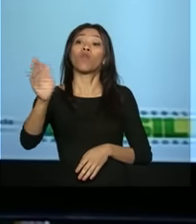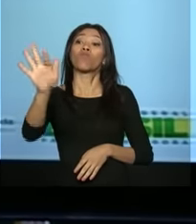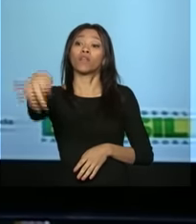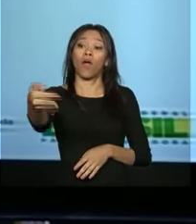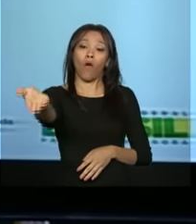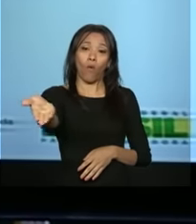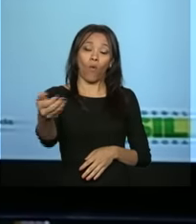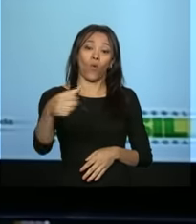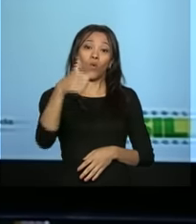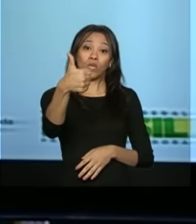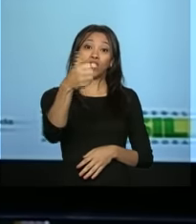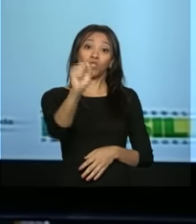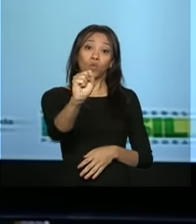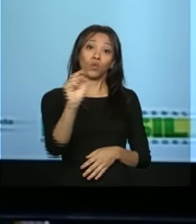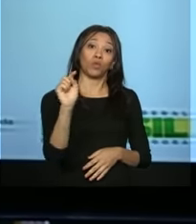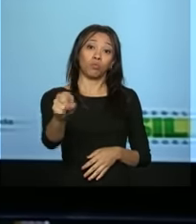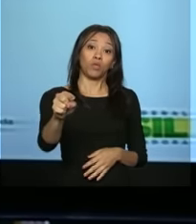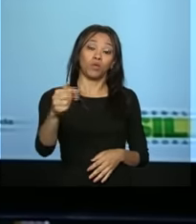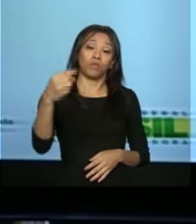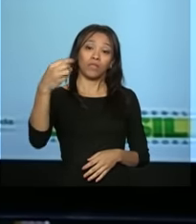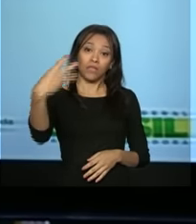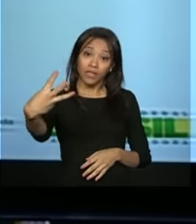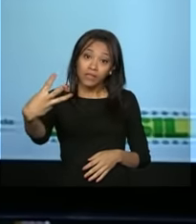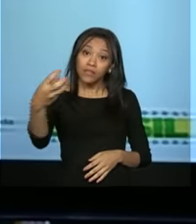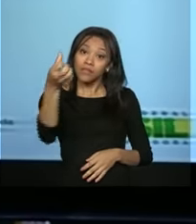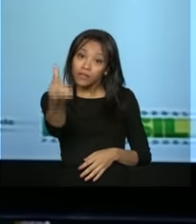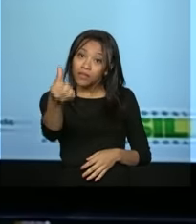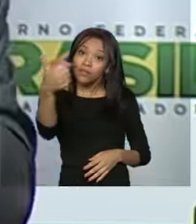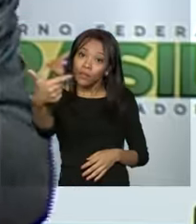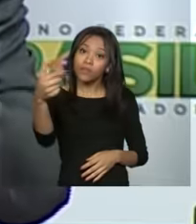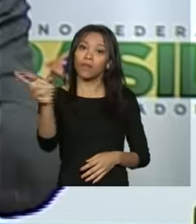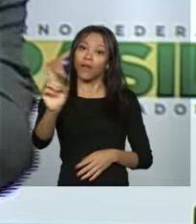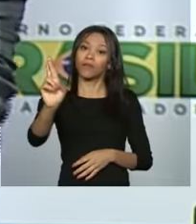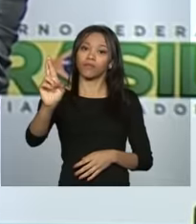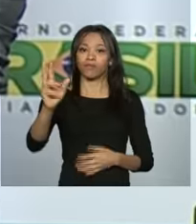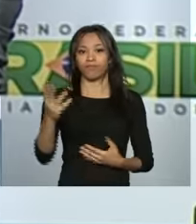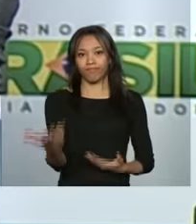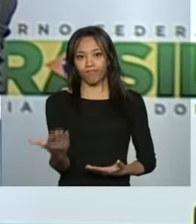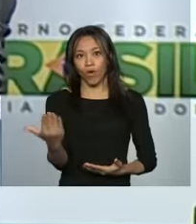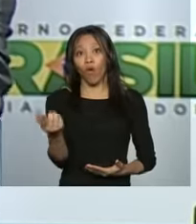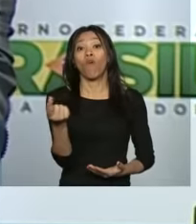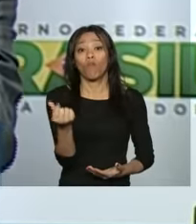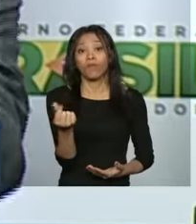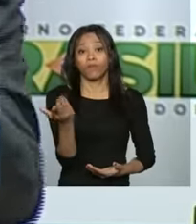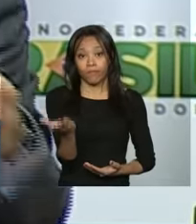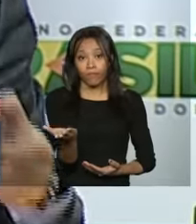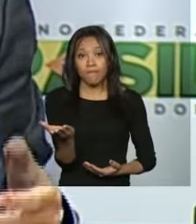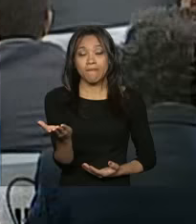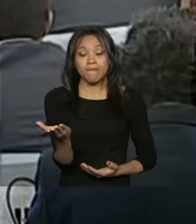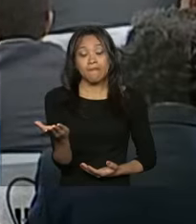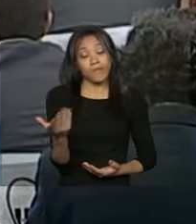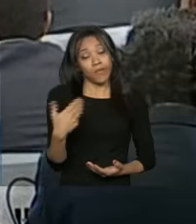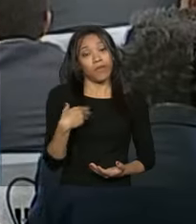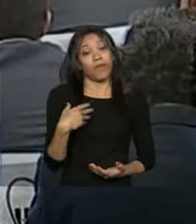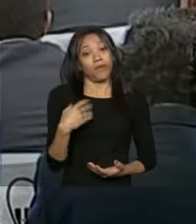final de 18.3 62 acho que é importante este